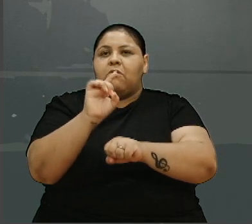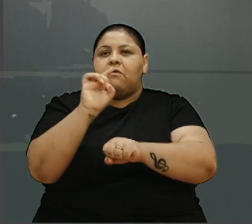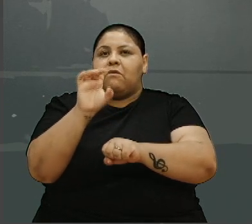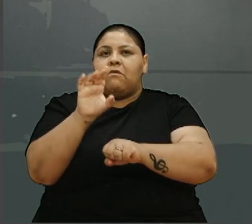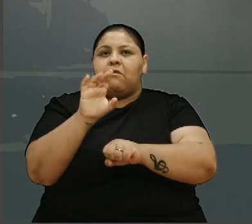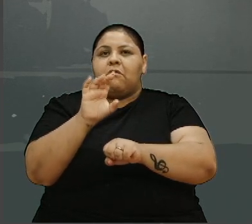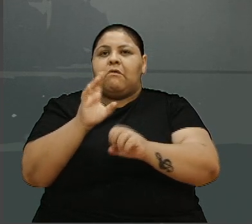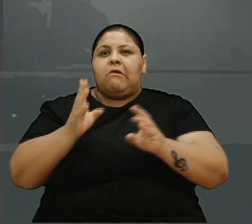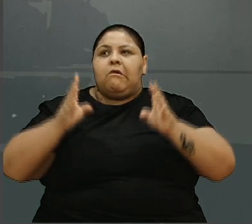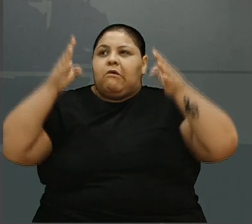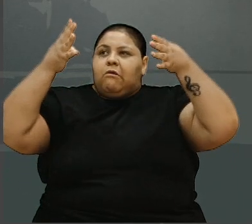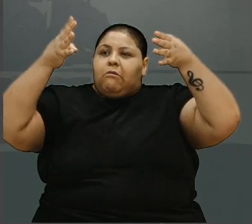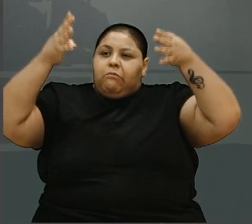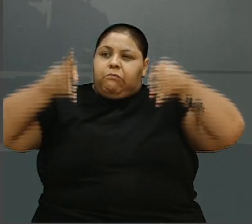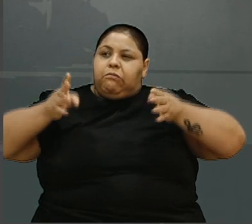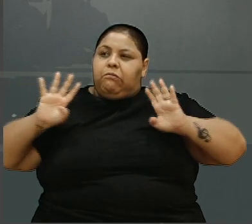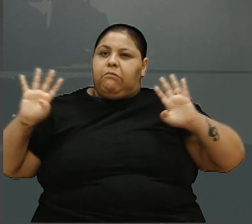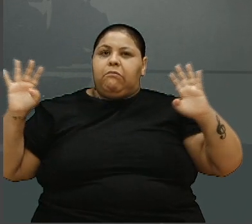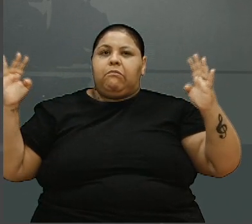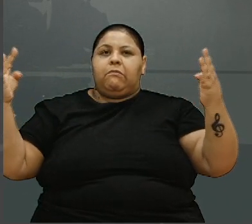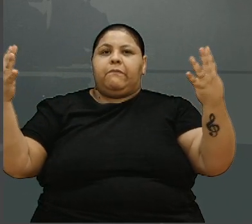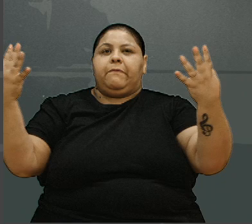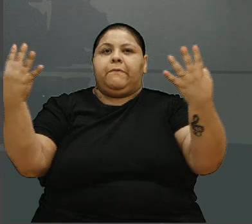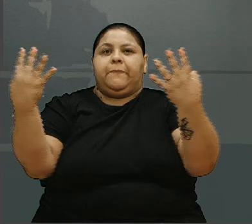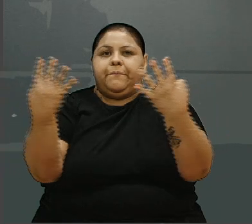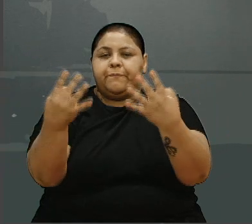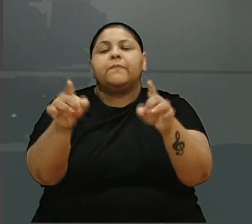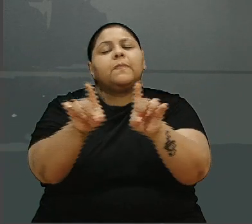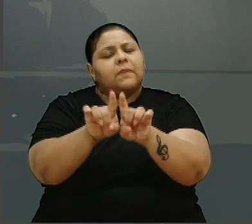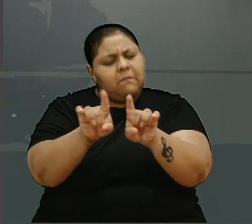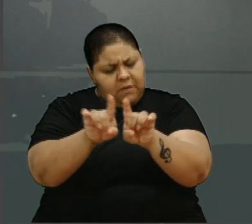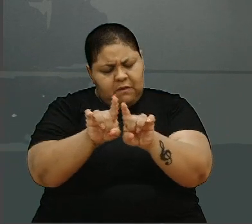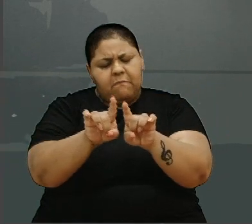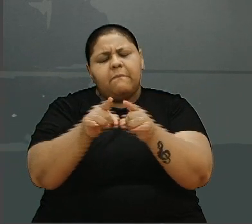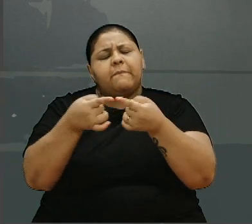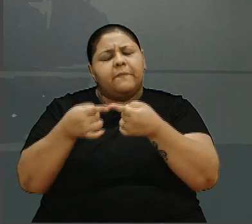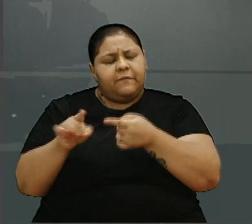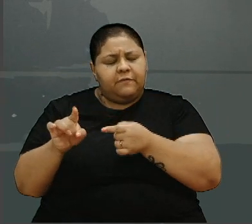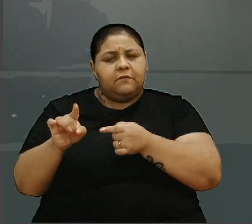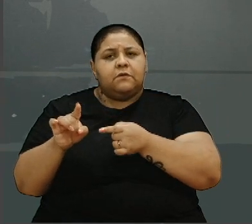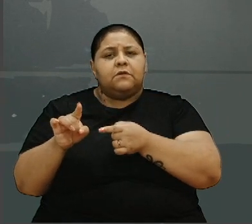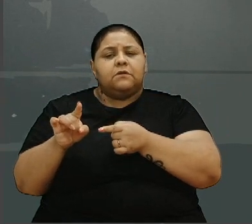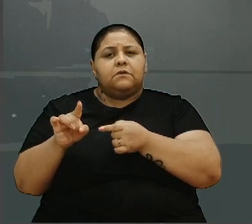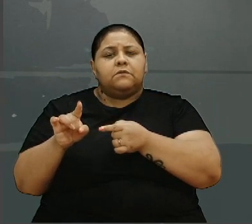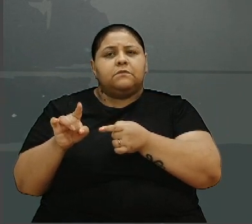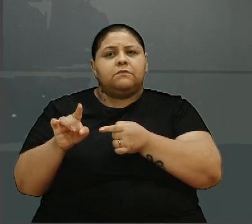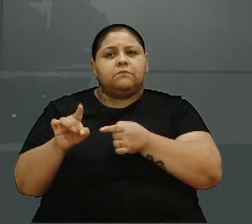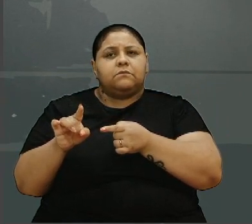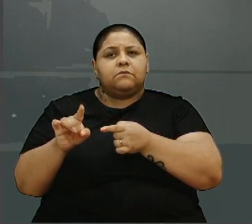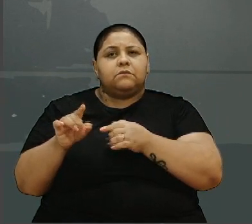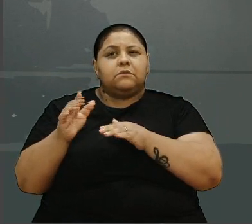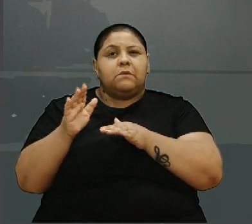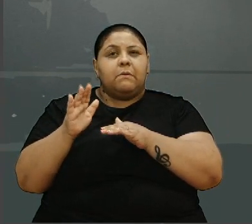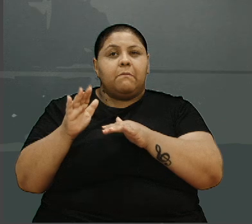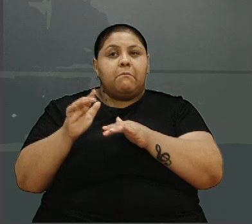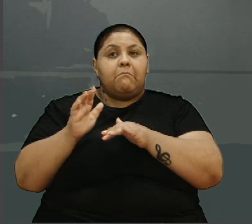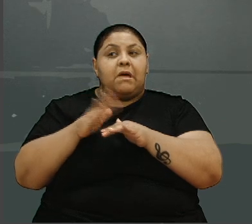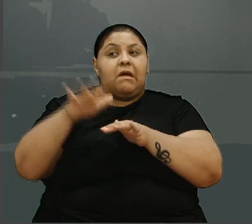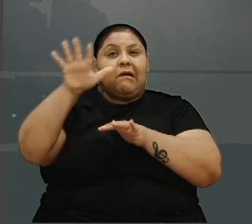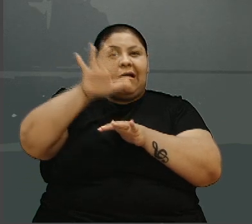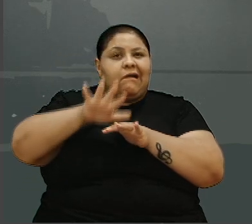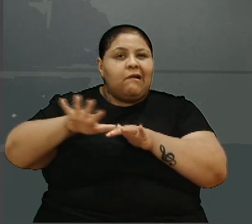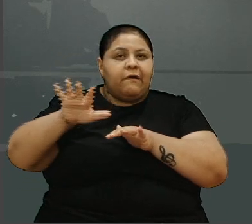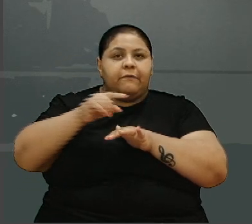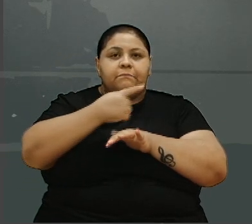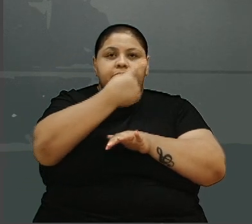botar grades, cercas, também é, mas é uma questão mais ampla. A